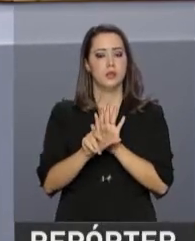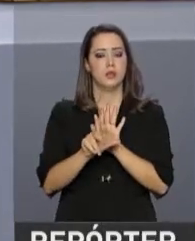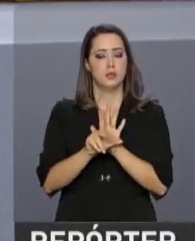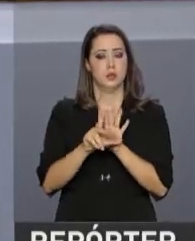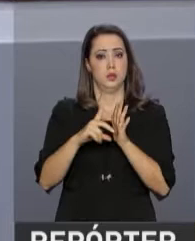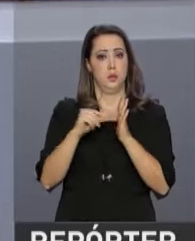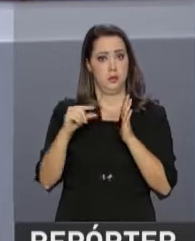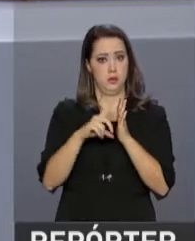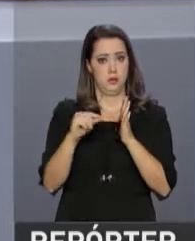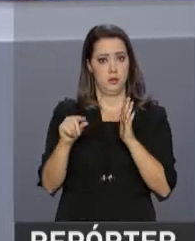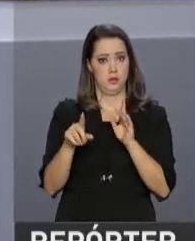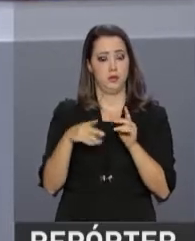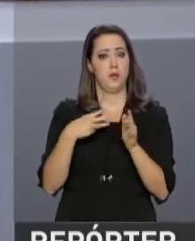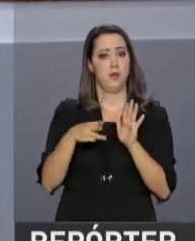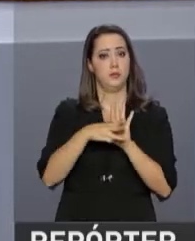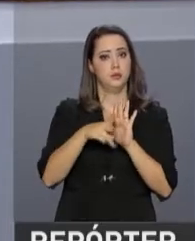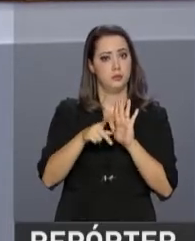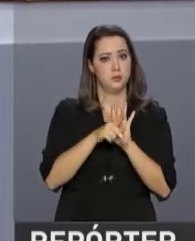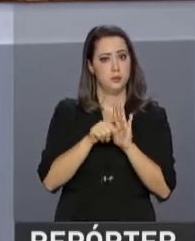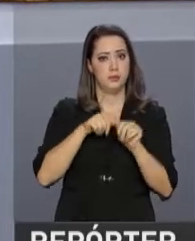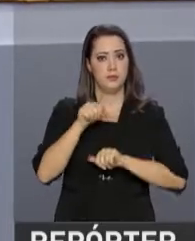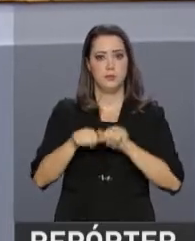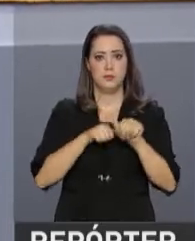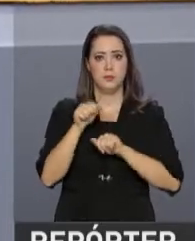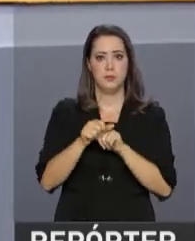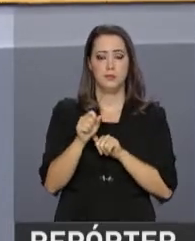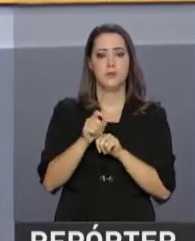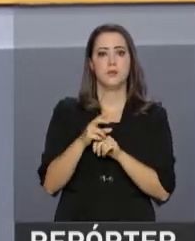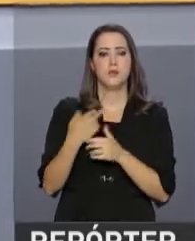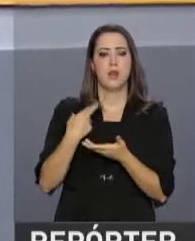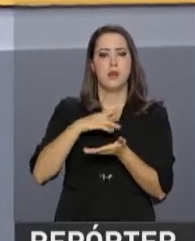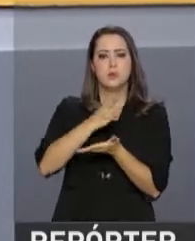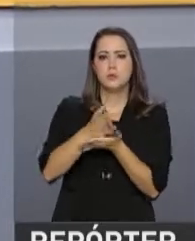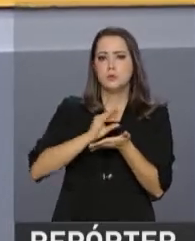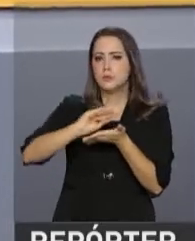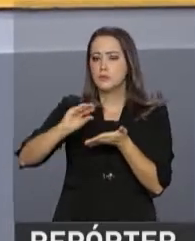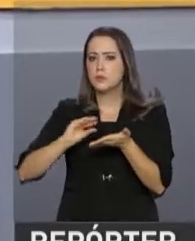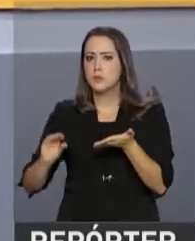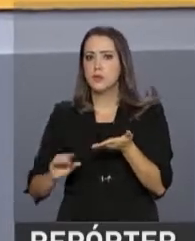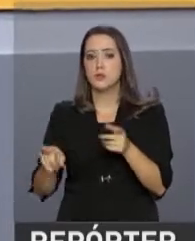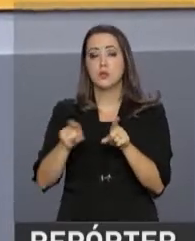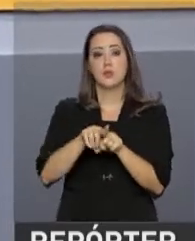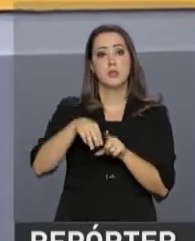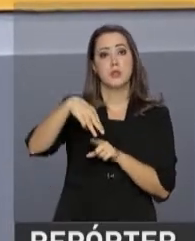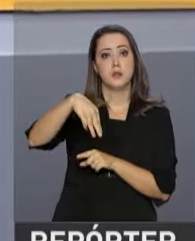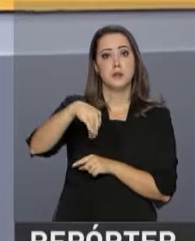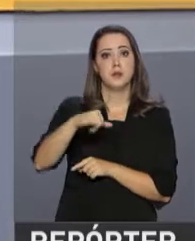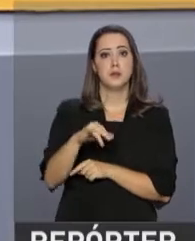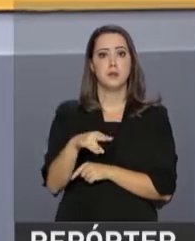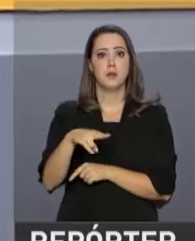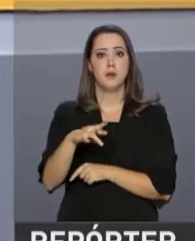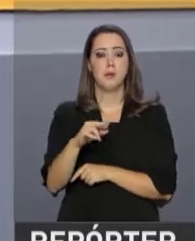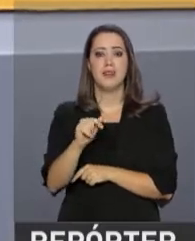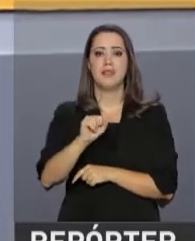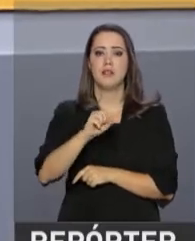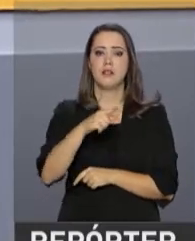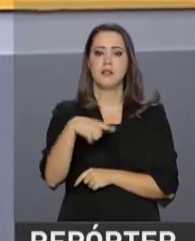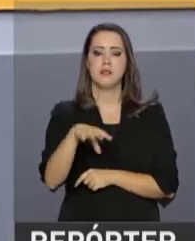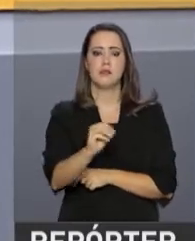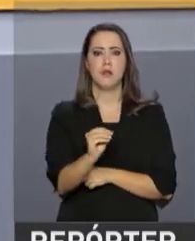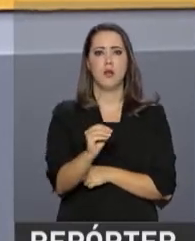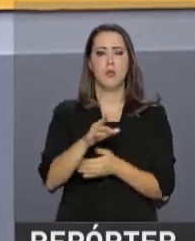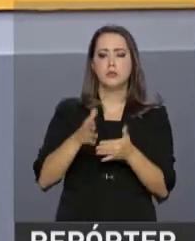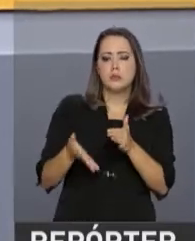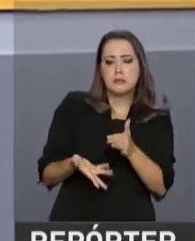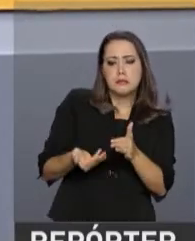palácio do planalto a medida provisória que modifica a distribuição de royalties da mineração o ministro de minas e energia fernando coelho